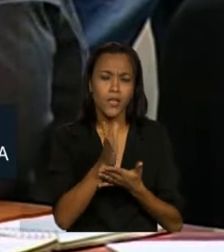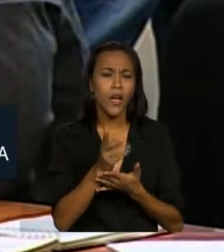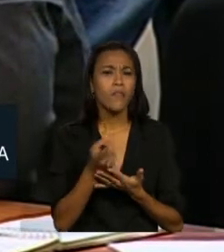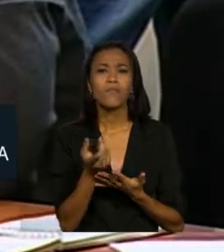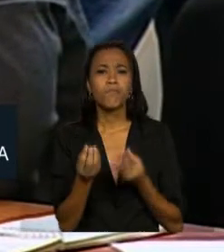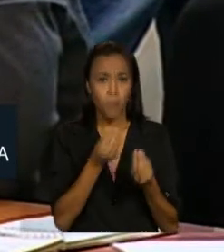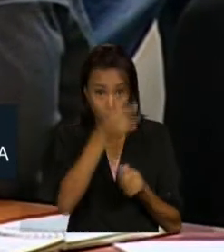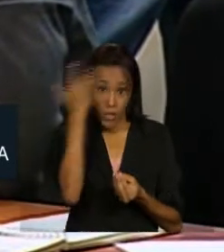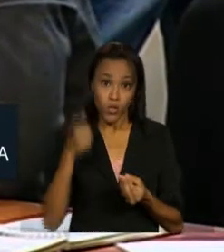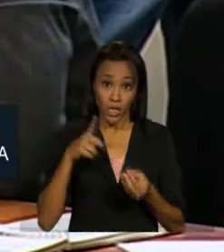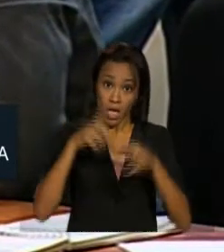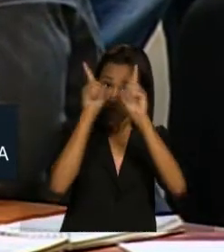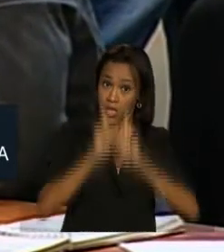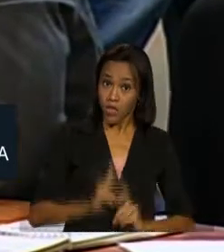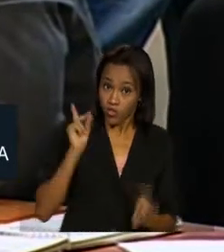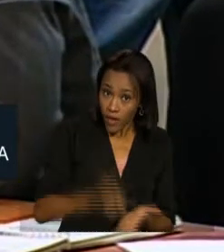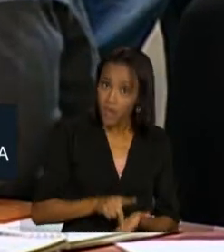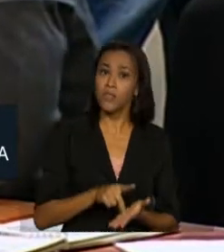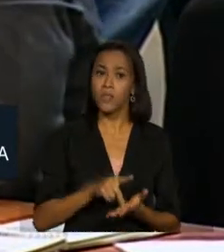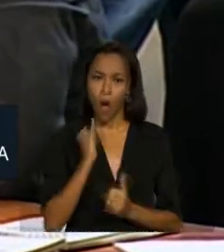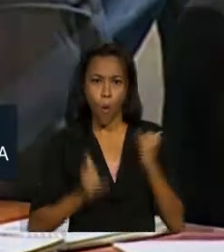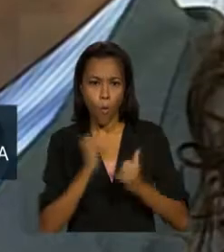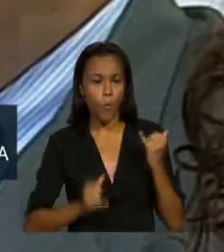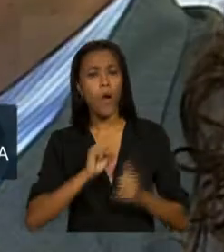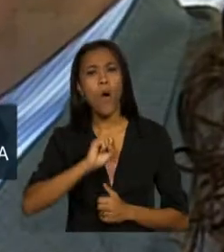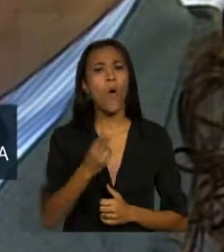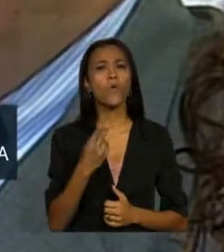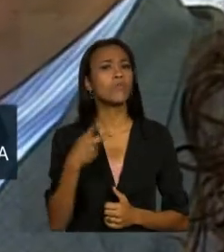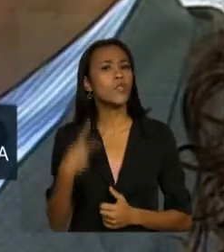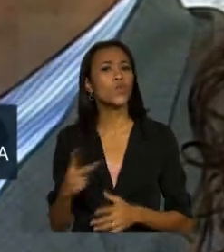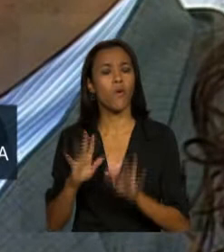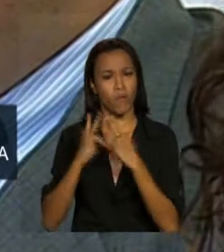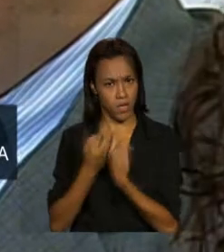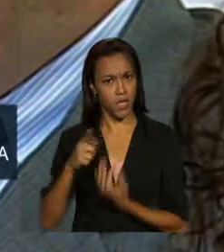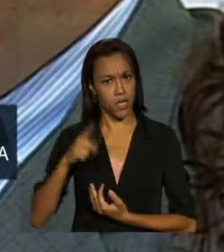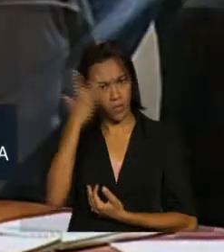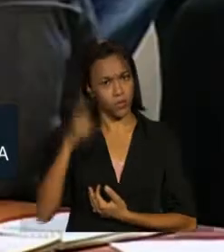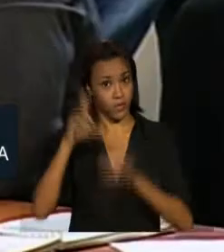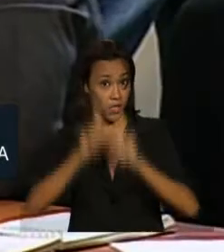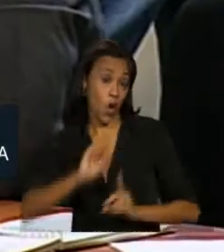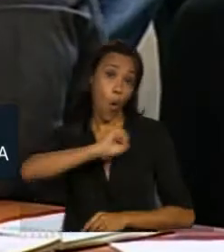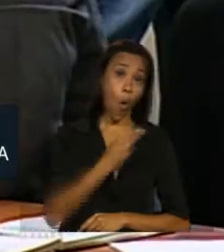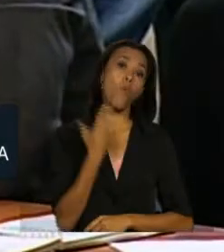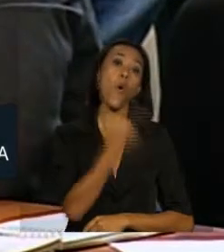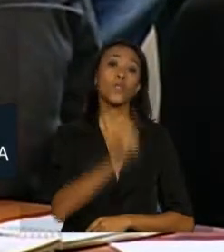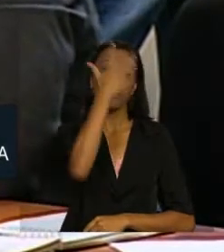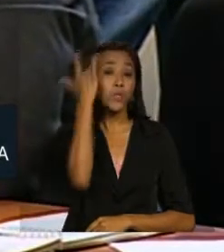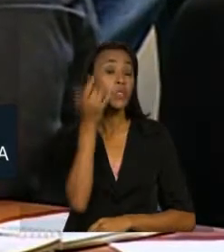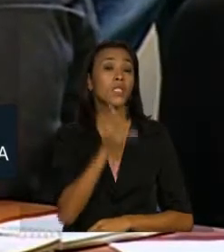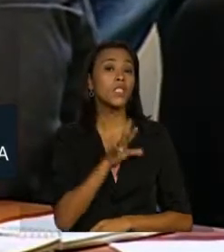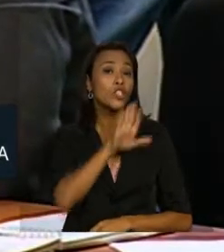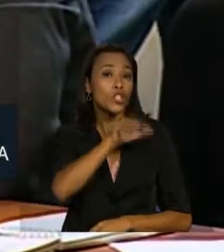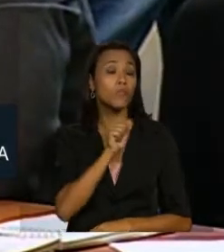que foram contratadas por pessoas que têm algum tipo de deficiência ou têm em sua família pessoas com deficiência, ou são